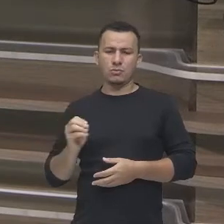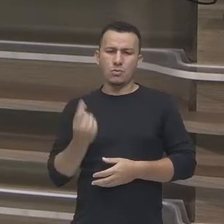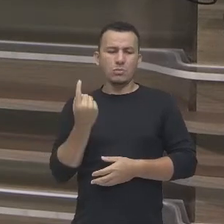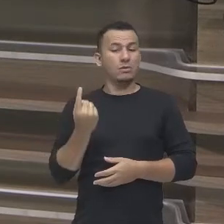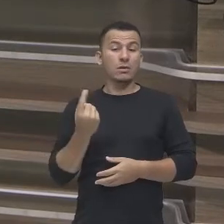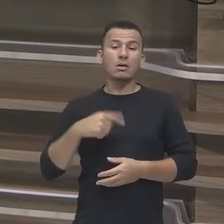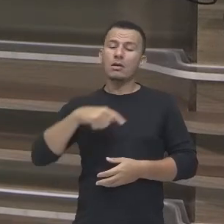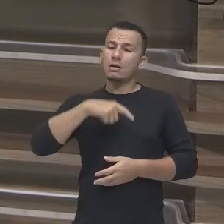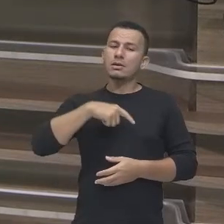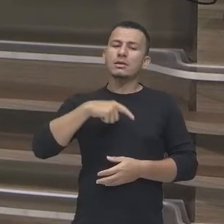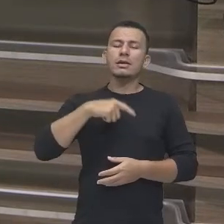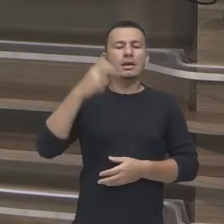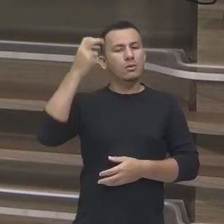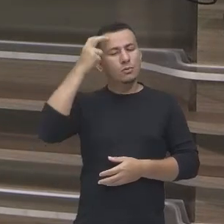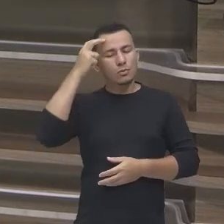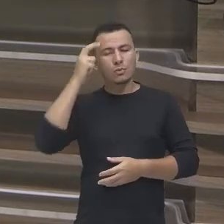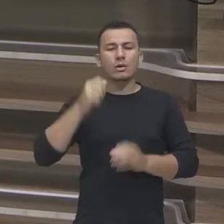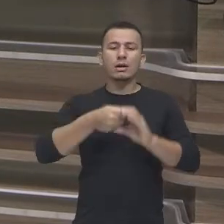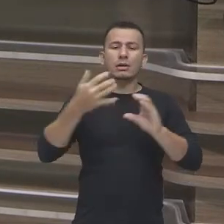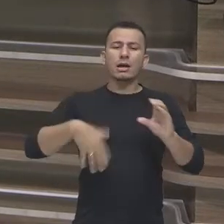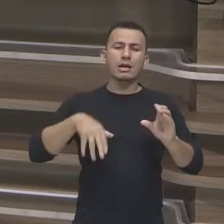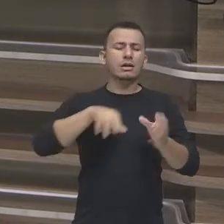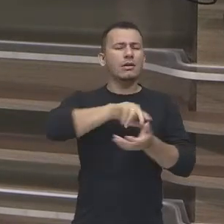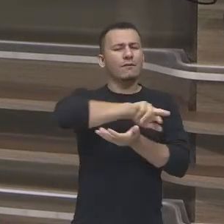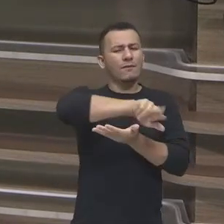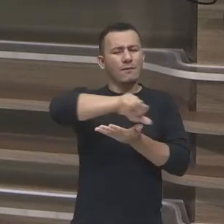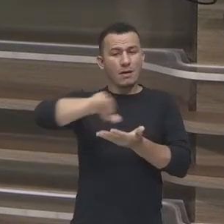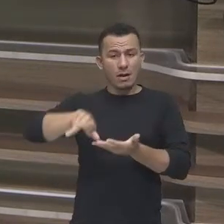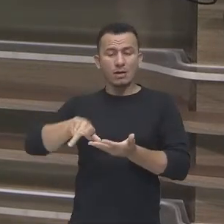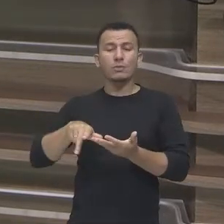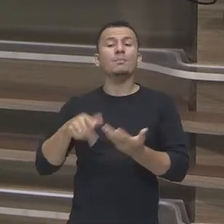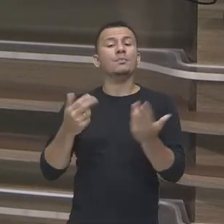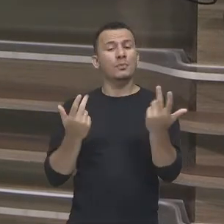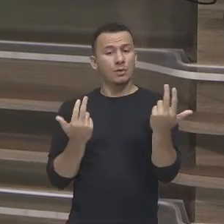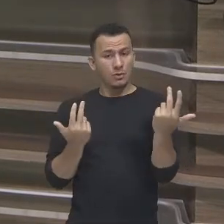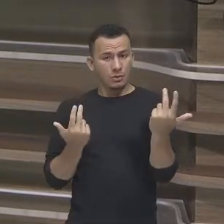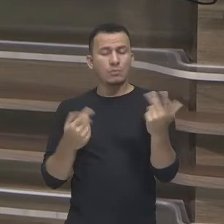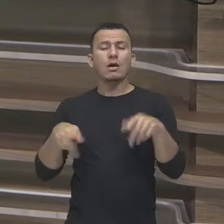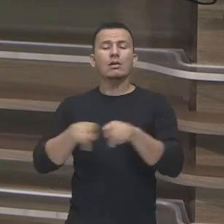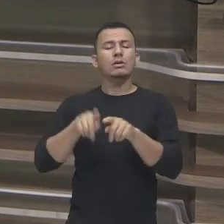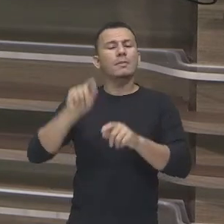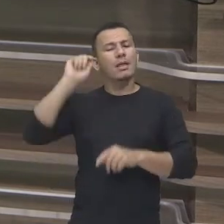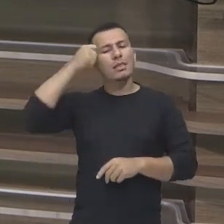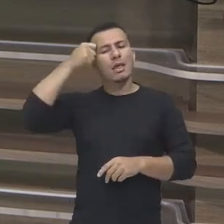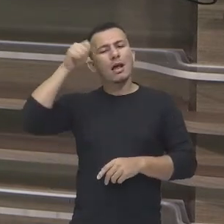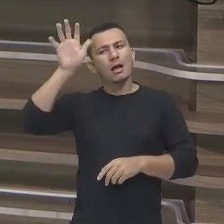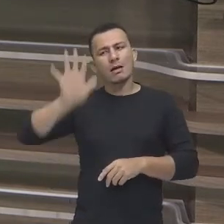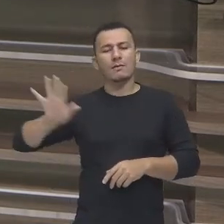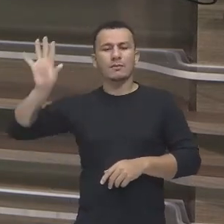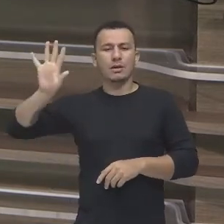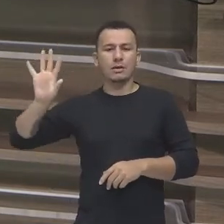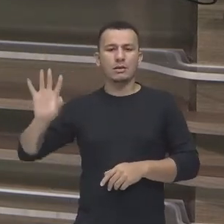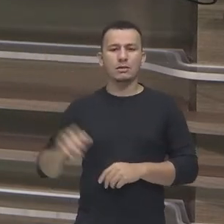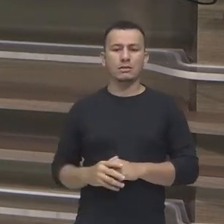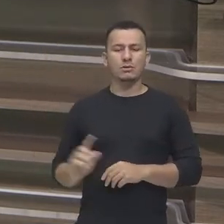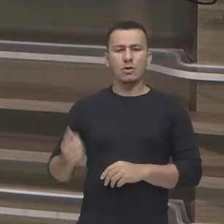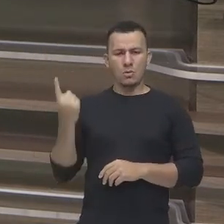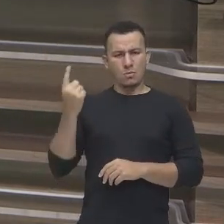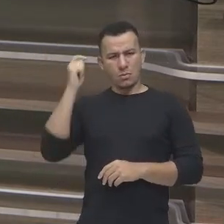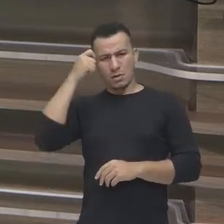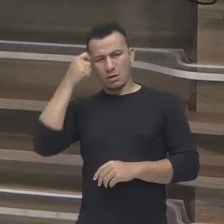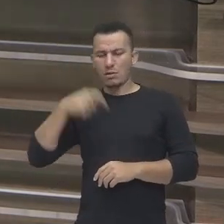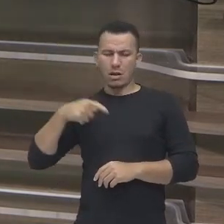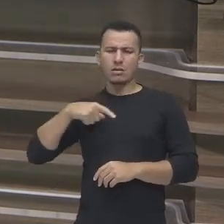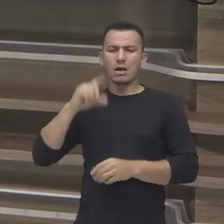com características culturais diferentes. A mesma coisa para as comunidades africanas em geral, né? Não tem só os negros,